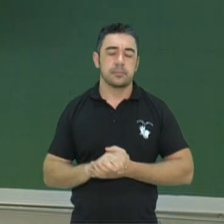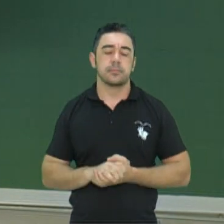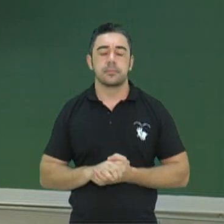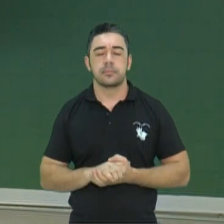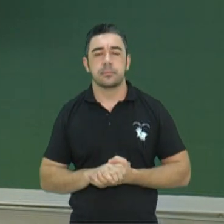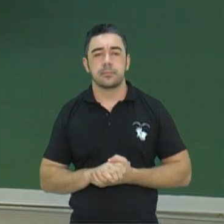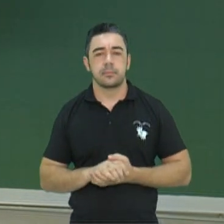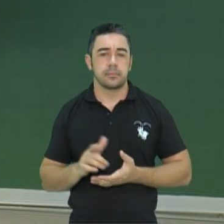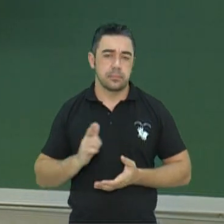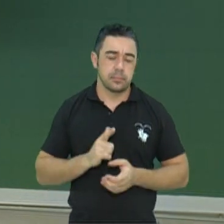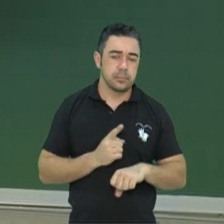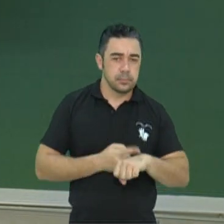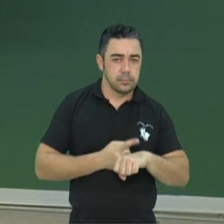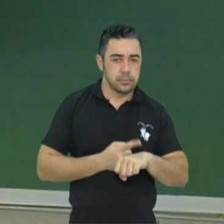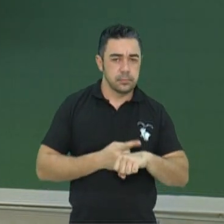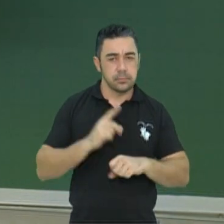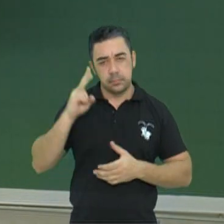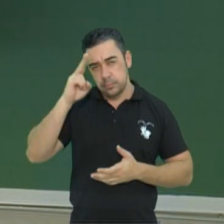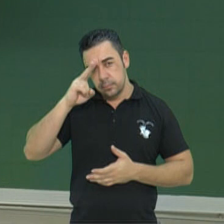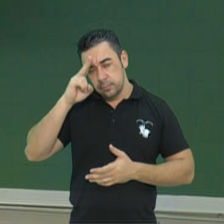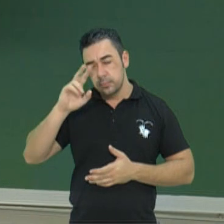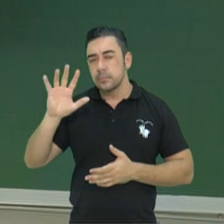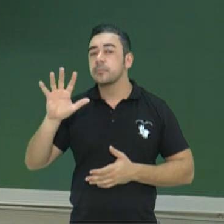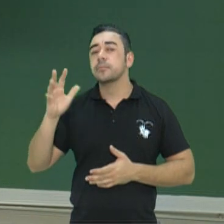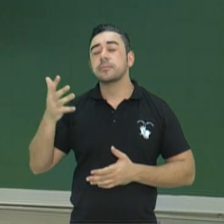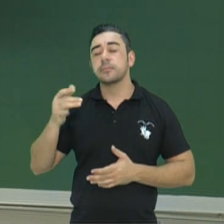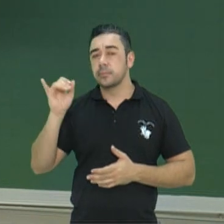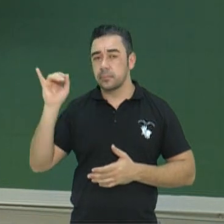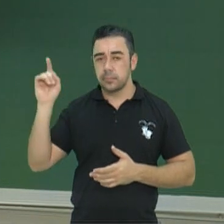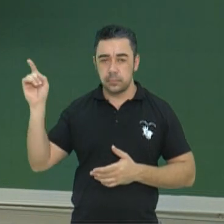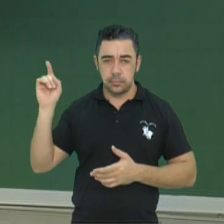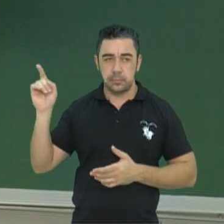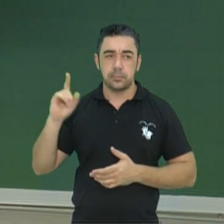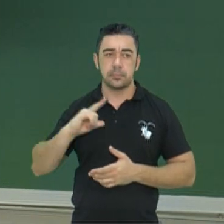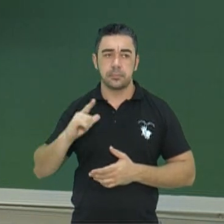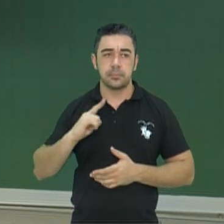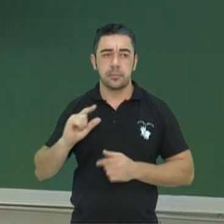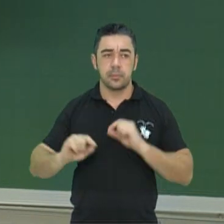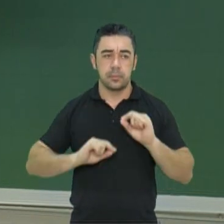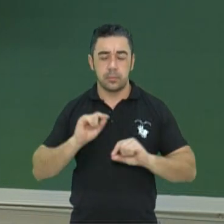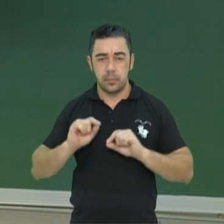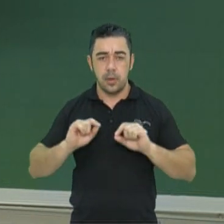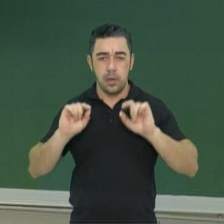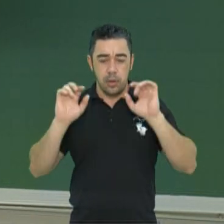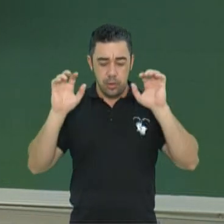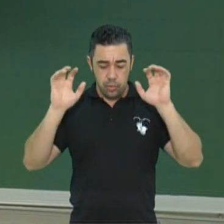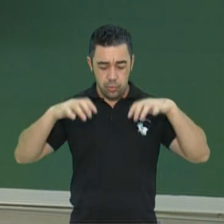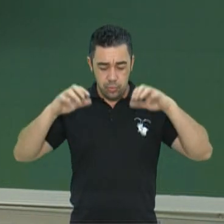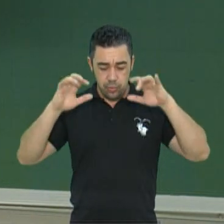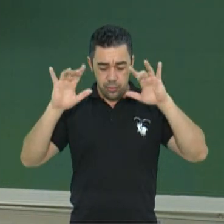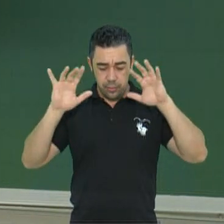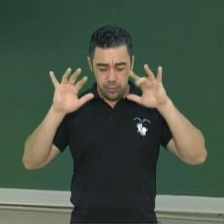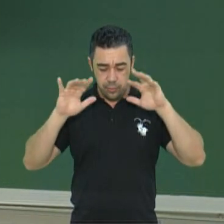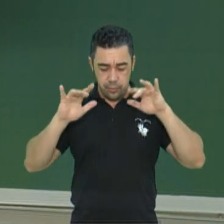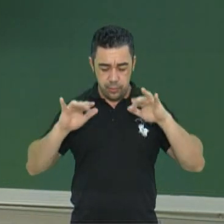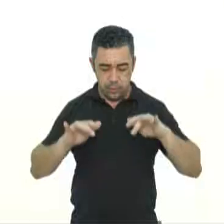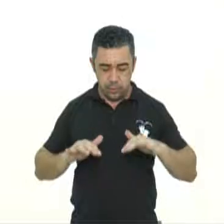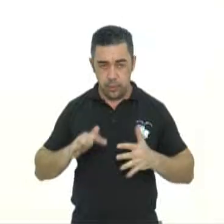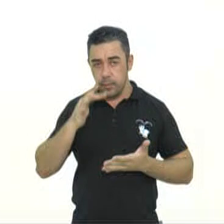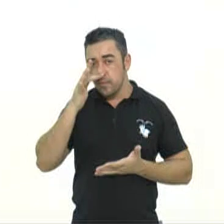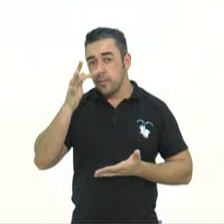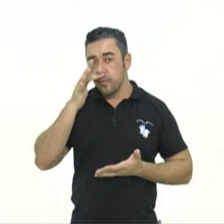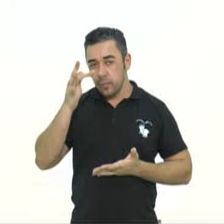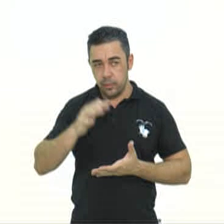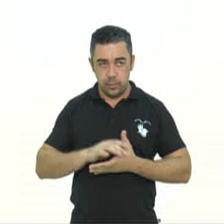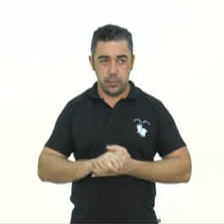dado momento ali na história, acontece uma lluvia de flores, uma chuva de flores.